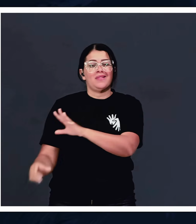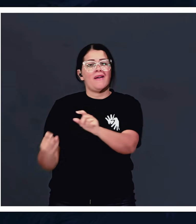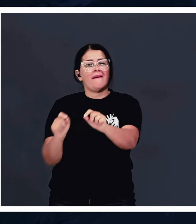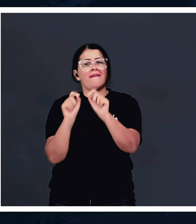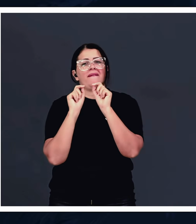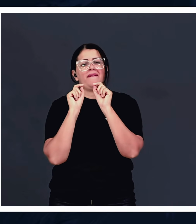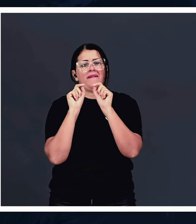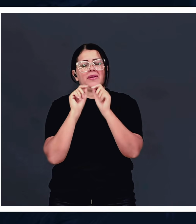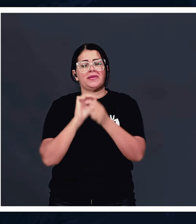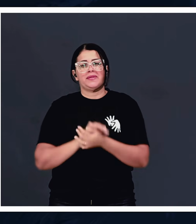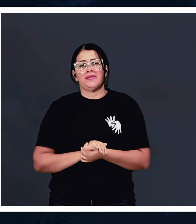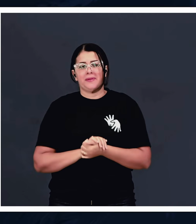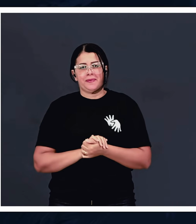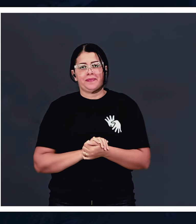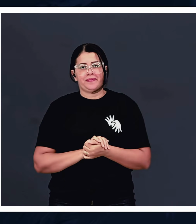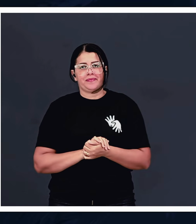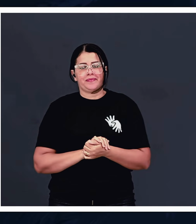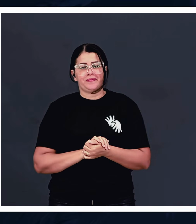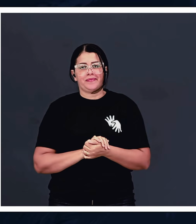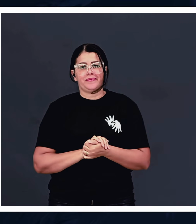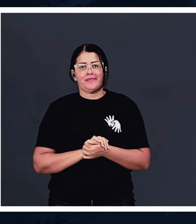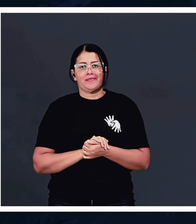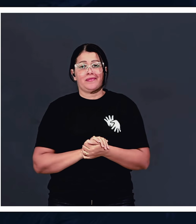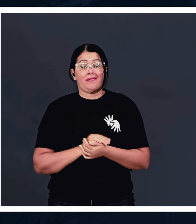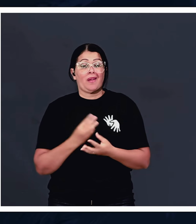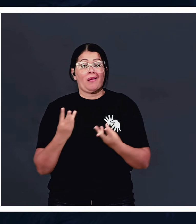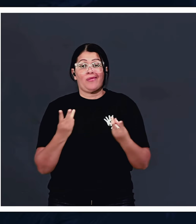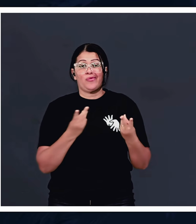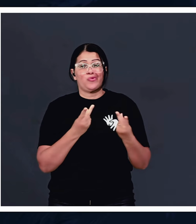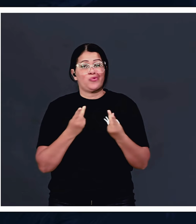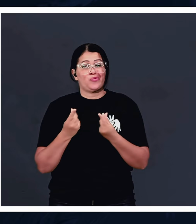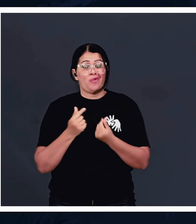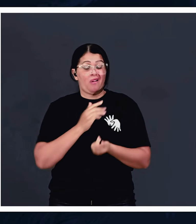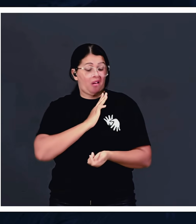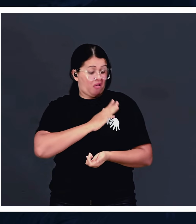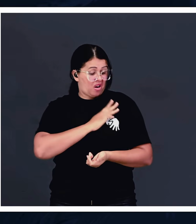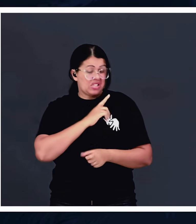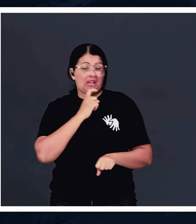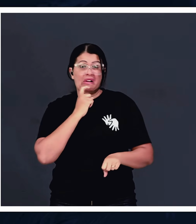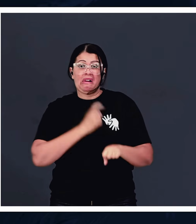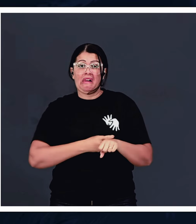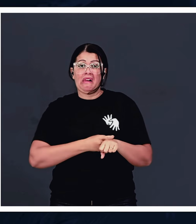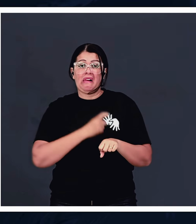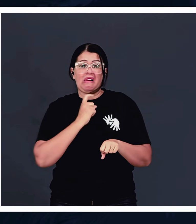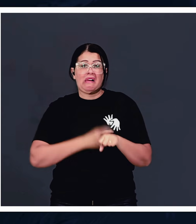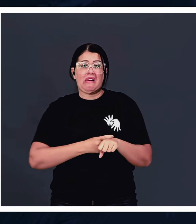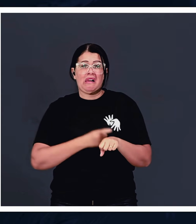ignora, você vai se tornando insensível,